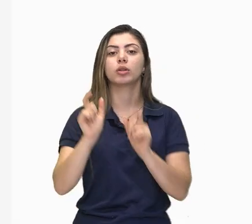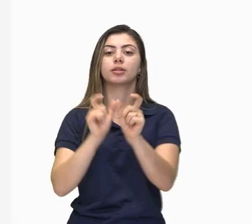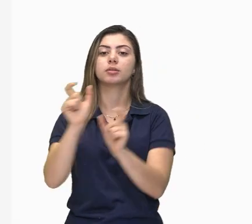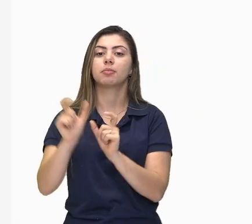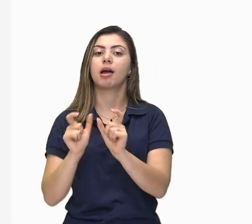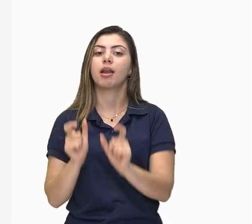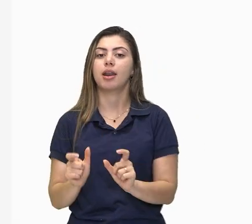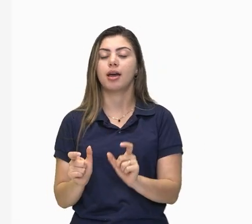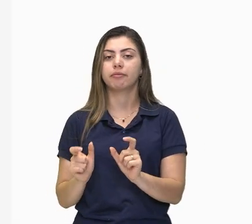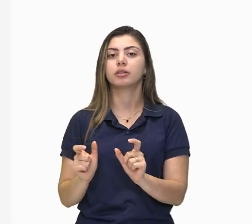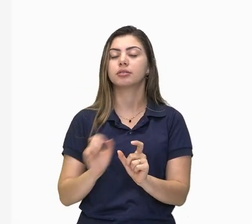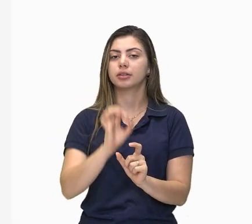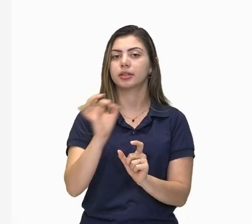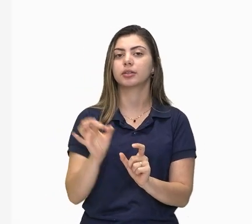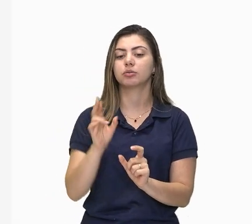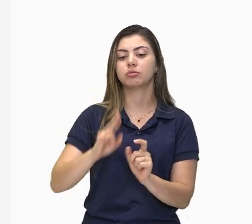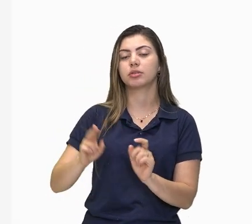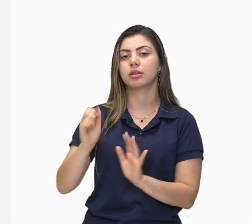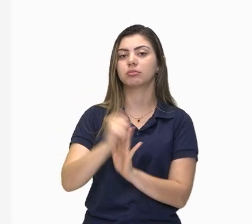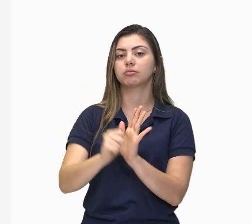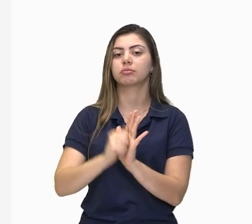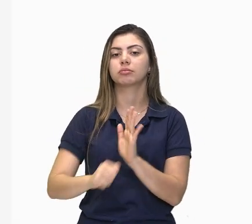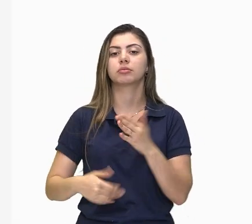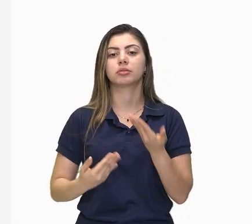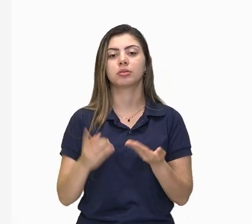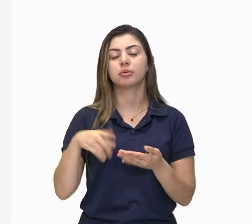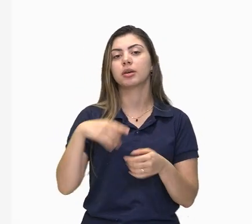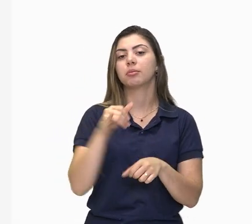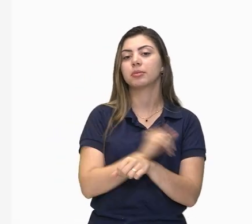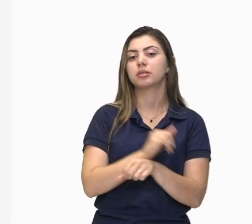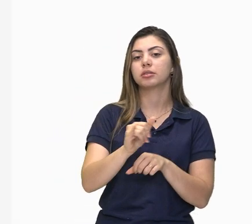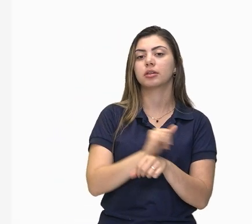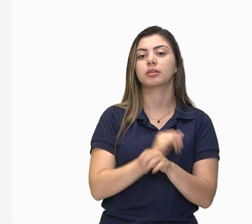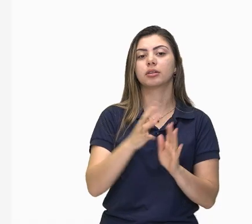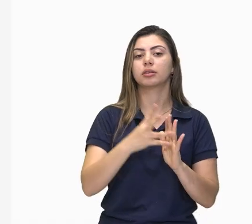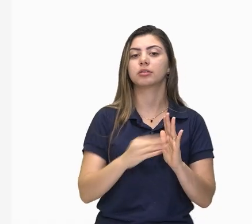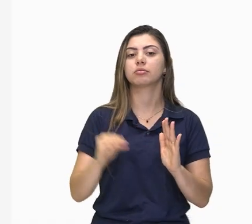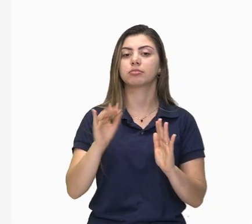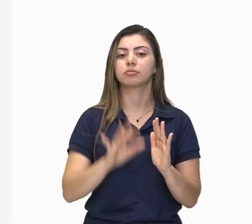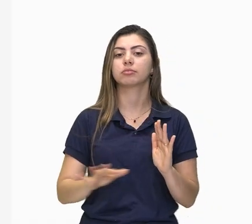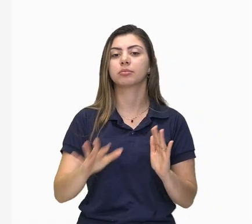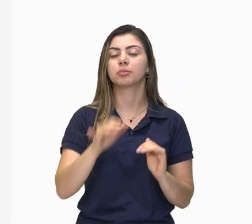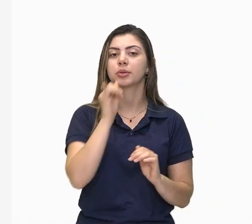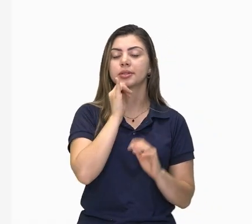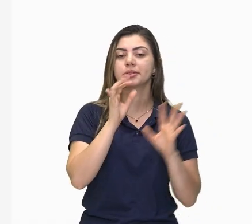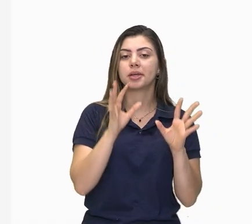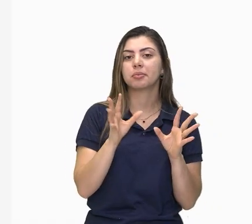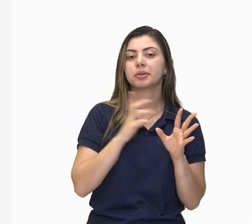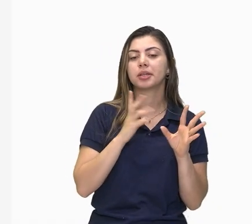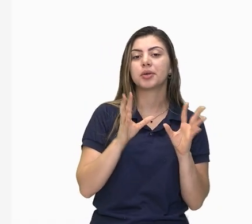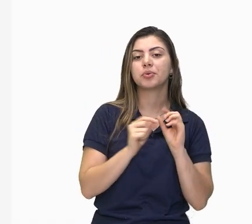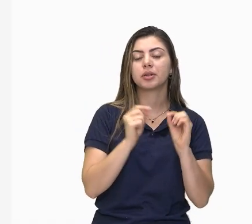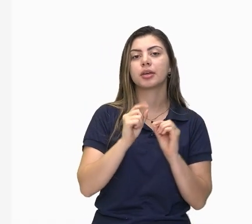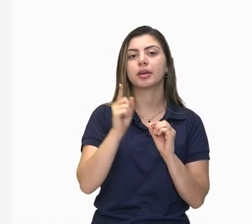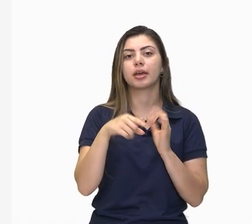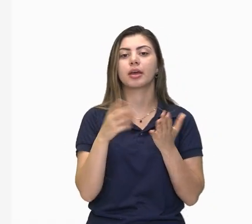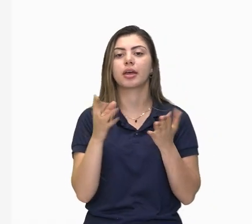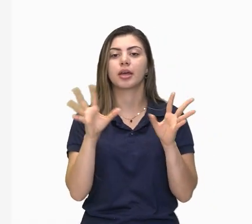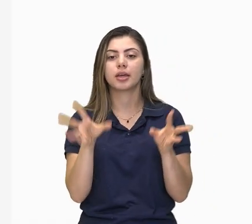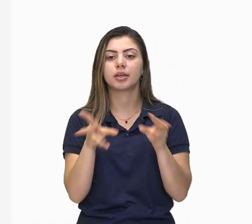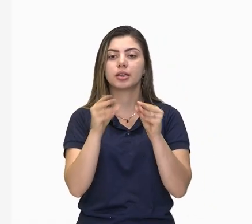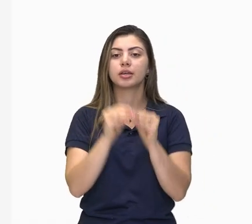de uma nova montagem. É o recurso intertextual que se faz presente, por exemplo, em resumos, atas